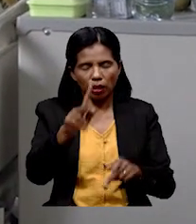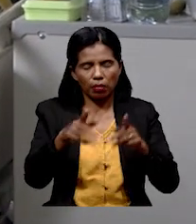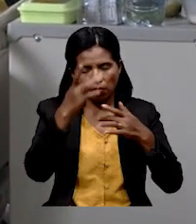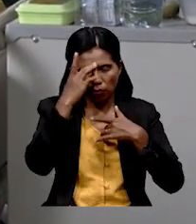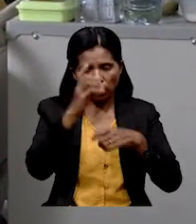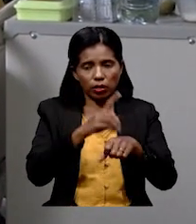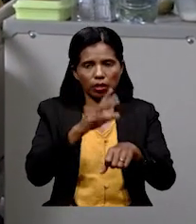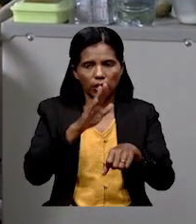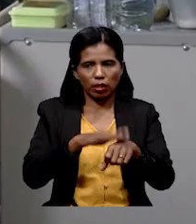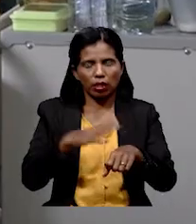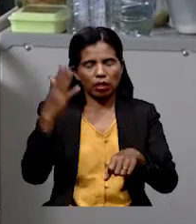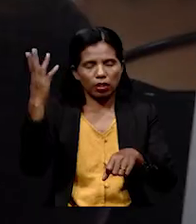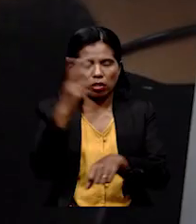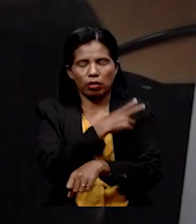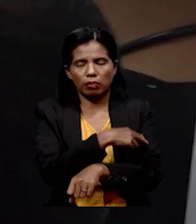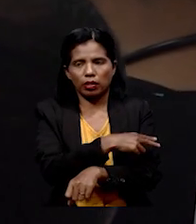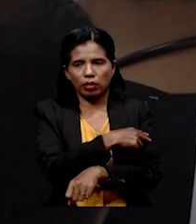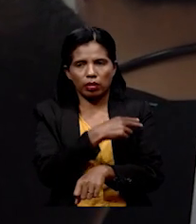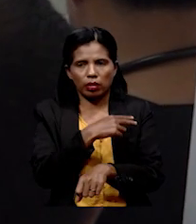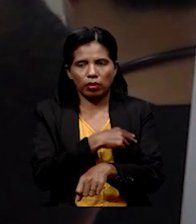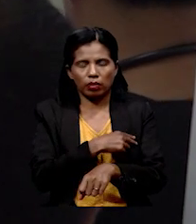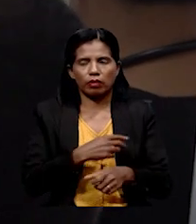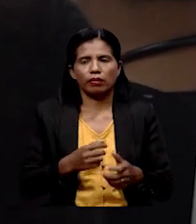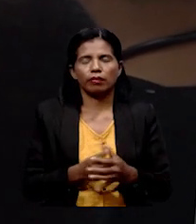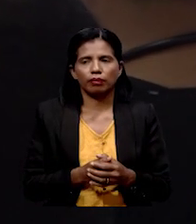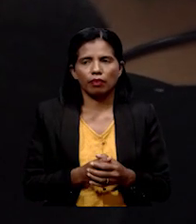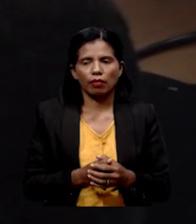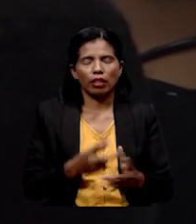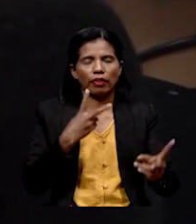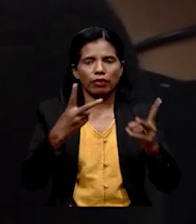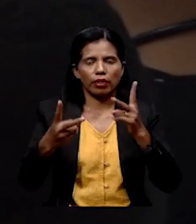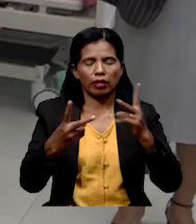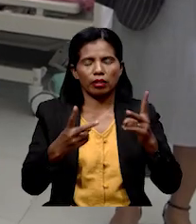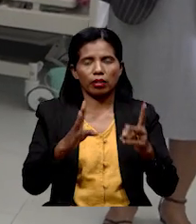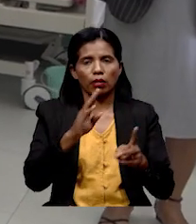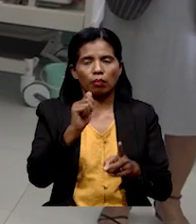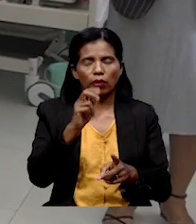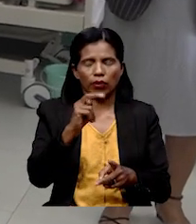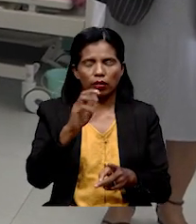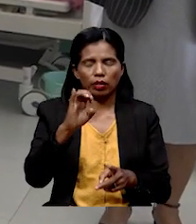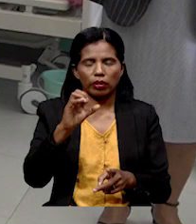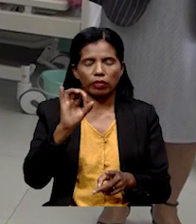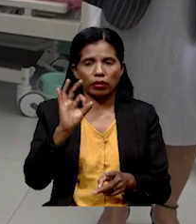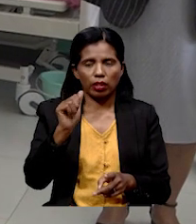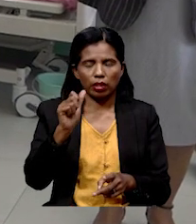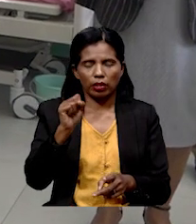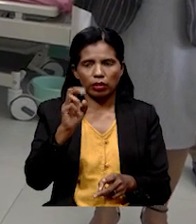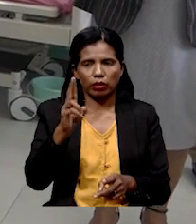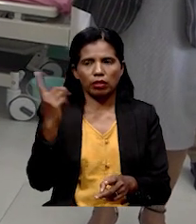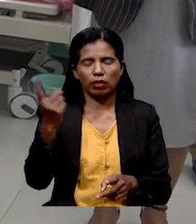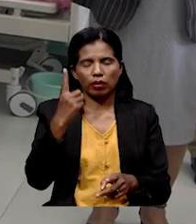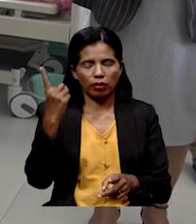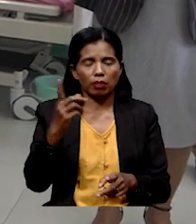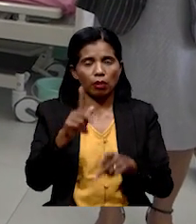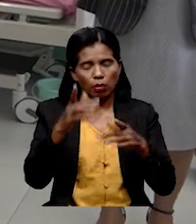ela tratamento e a centro internamento Veracruz. E a visita ne Bonifácio ateten, paciente dengue sira mantém no se